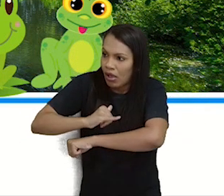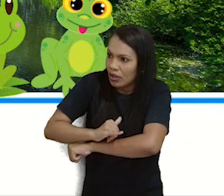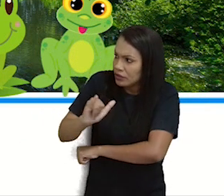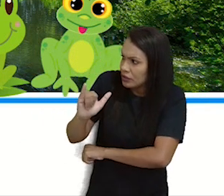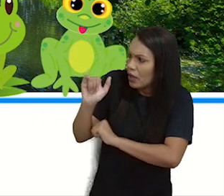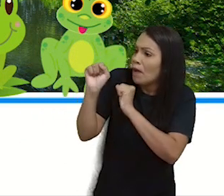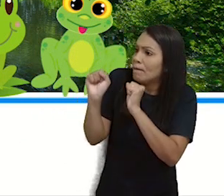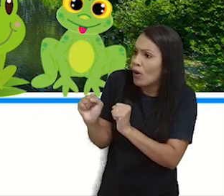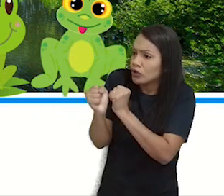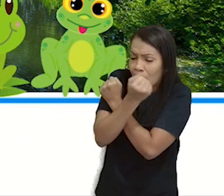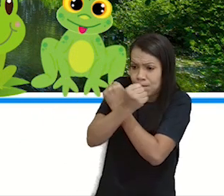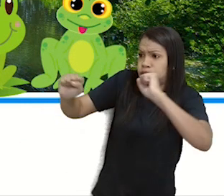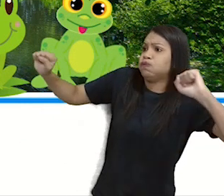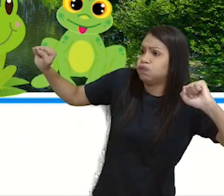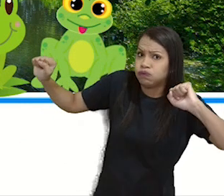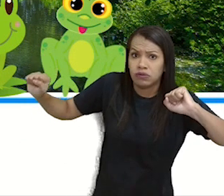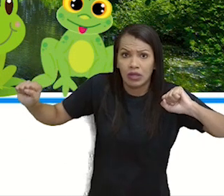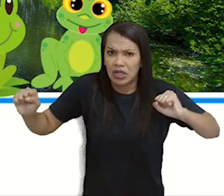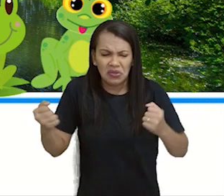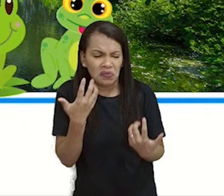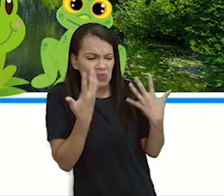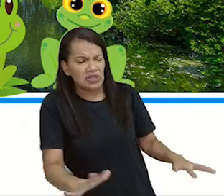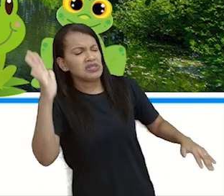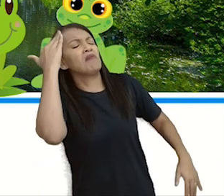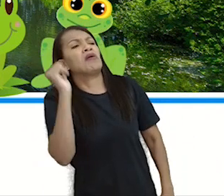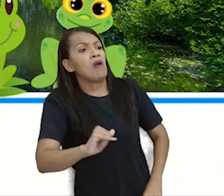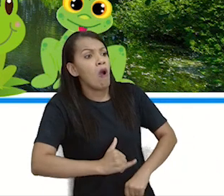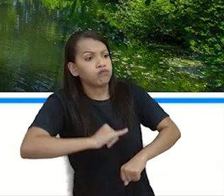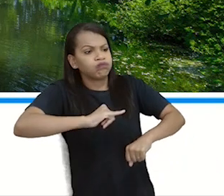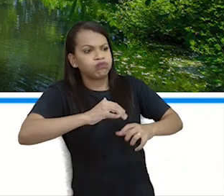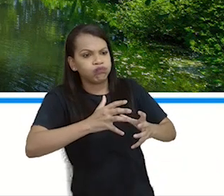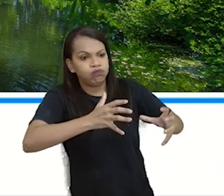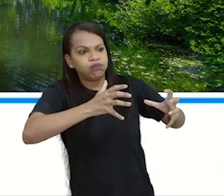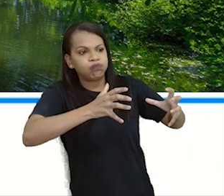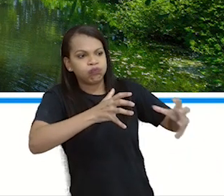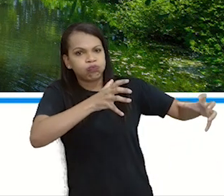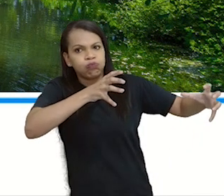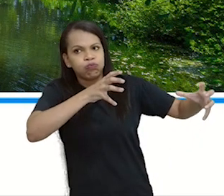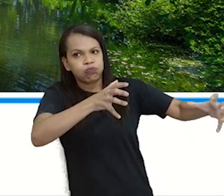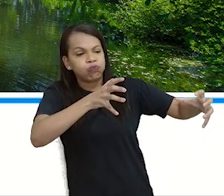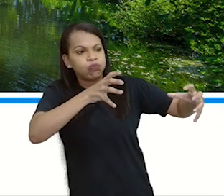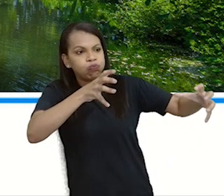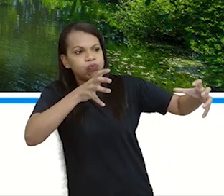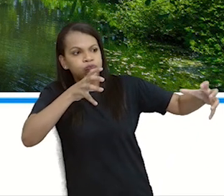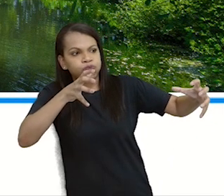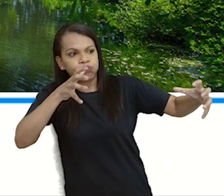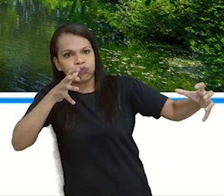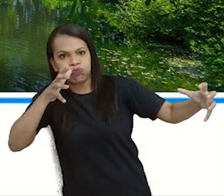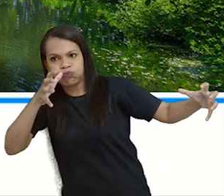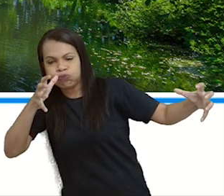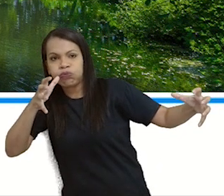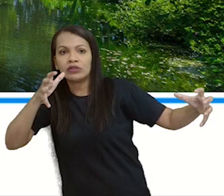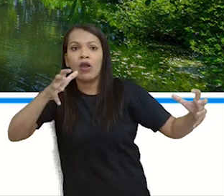pode estourar, não faça isso. Mas ele não queria saber. E ele foi crescendo, e ele foi crescendo, até, gente, que ele